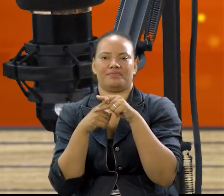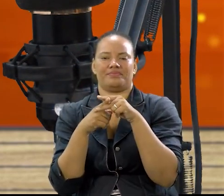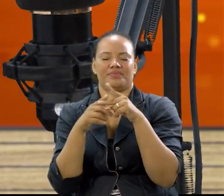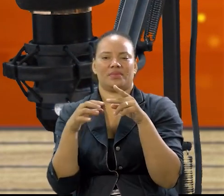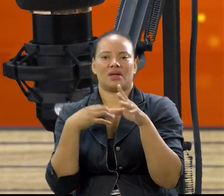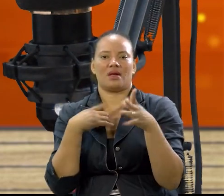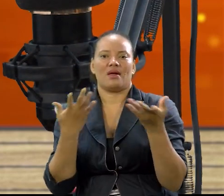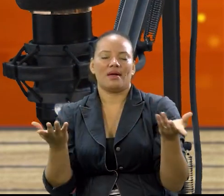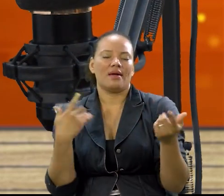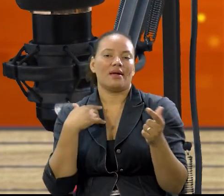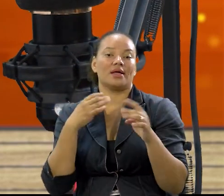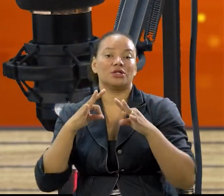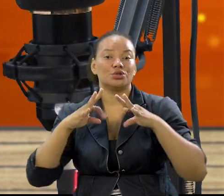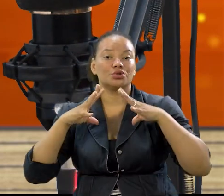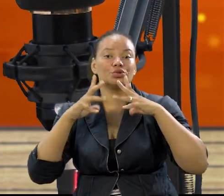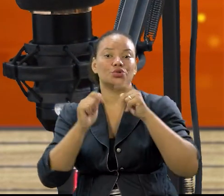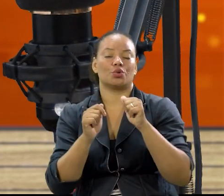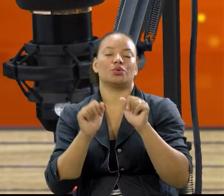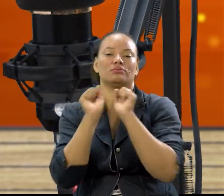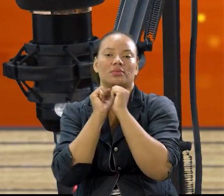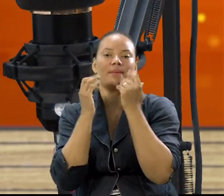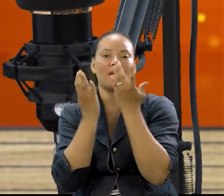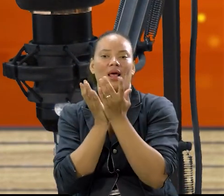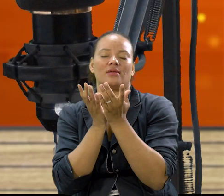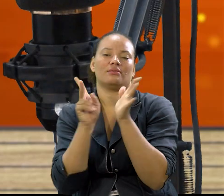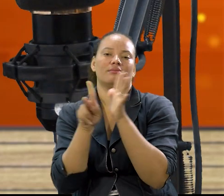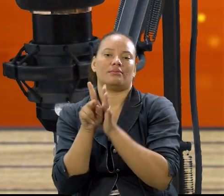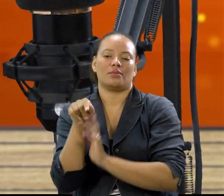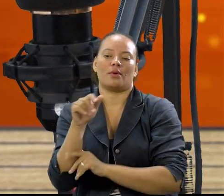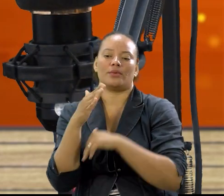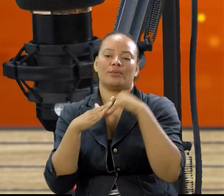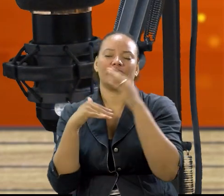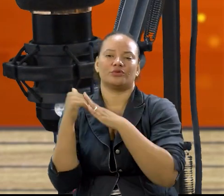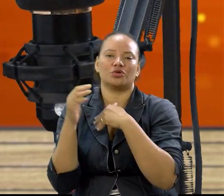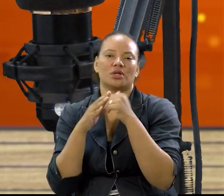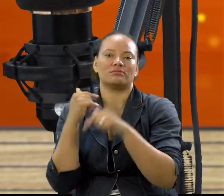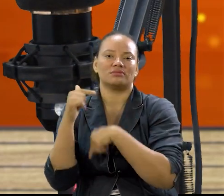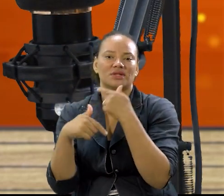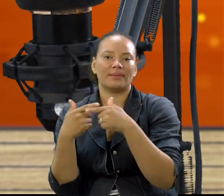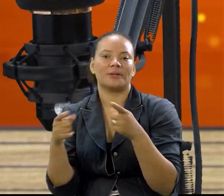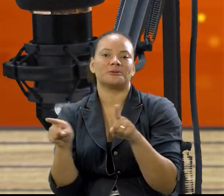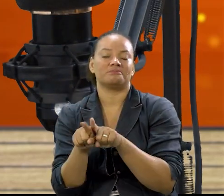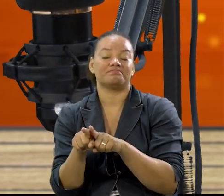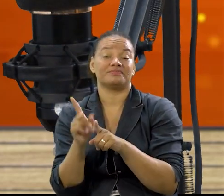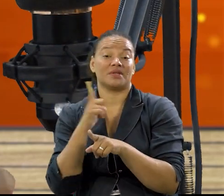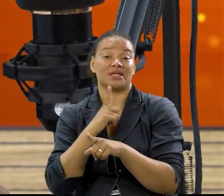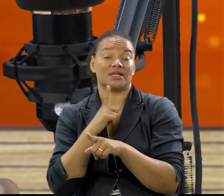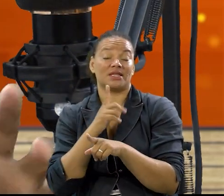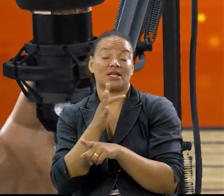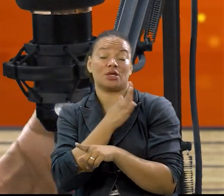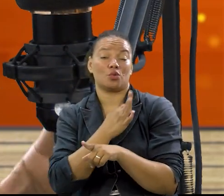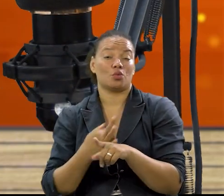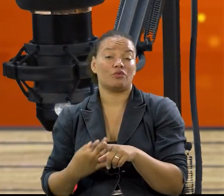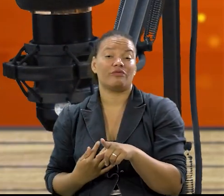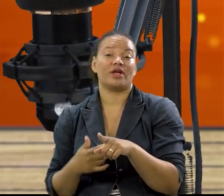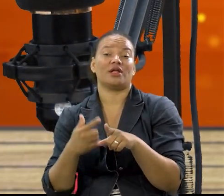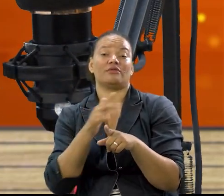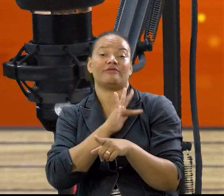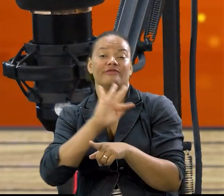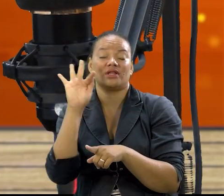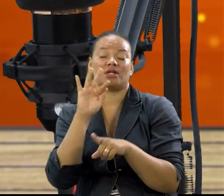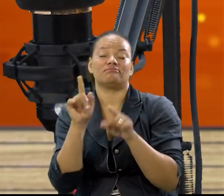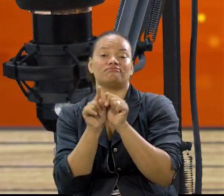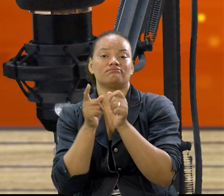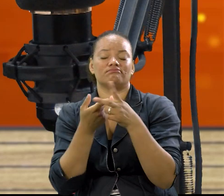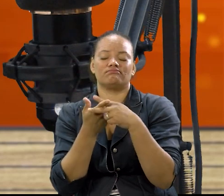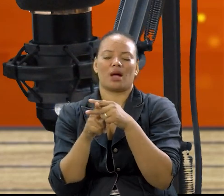para o hospital né E como você bem falou tem essa esse recurso Federal para ampliar o hospital